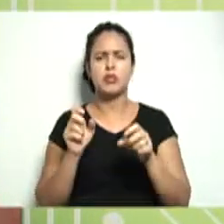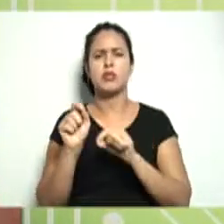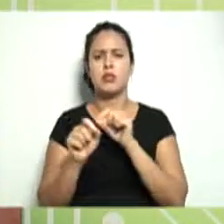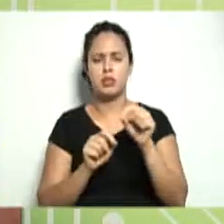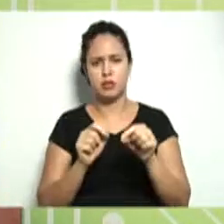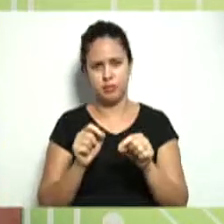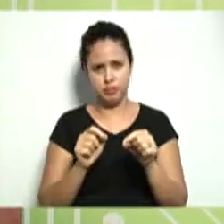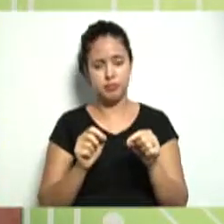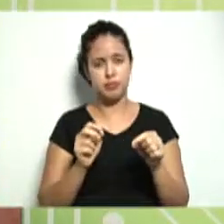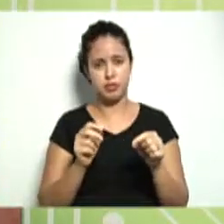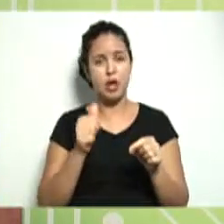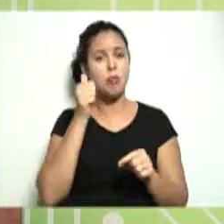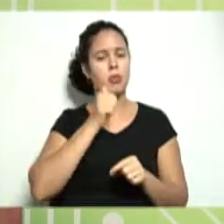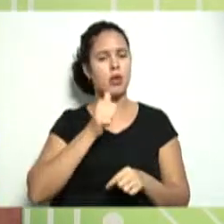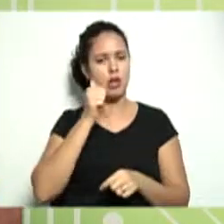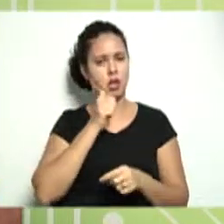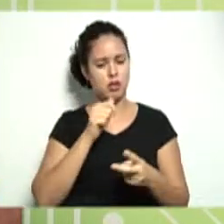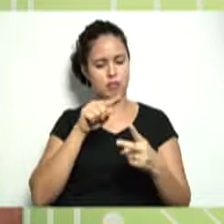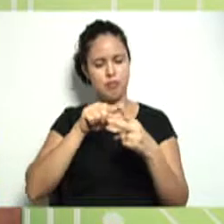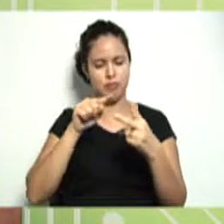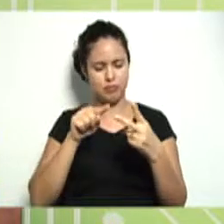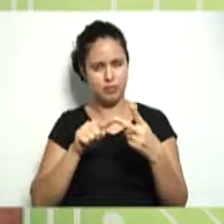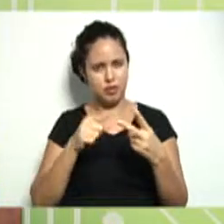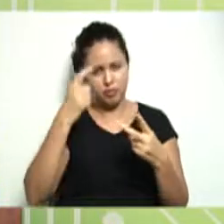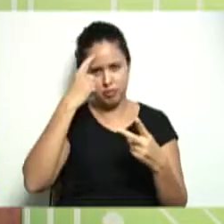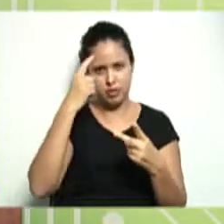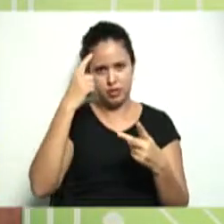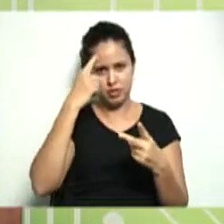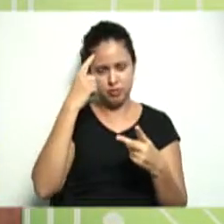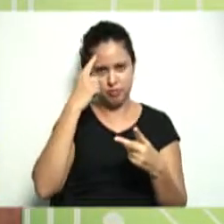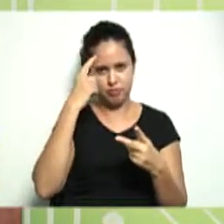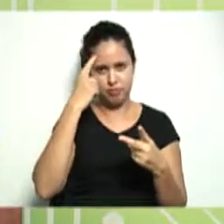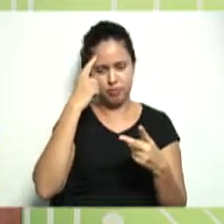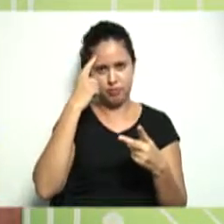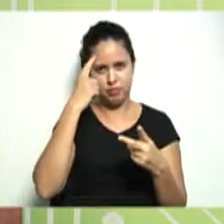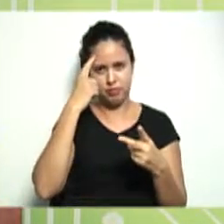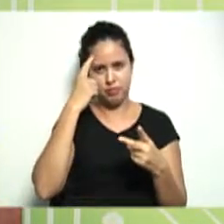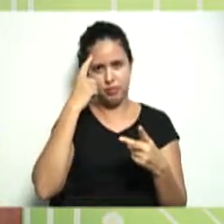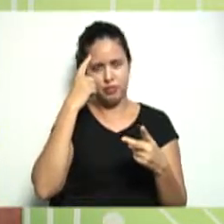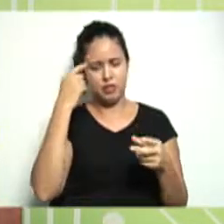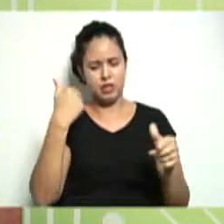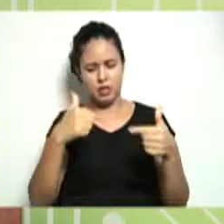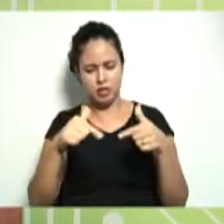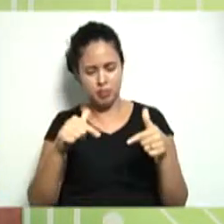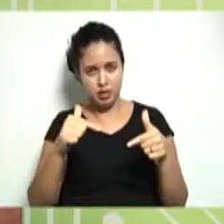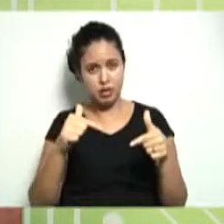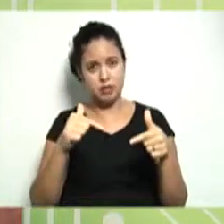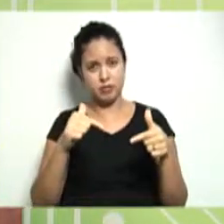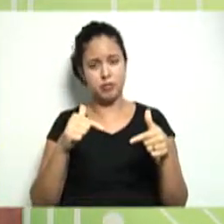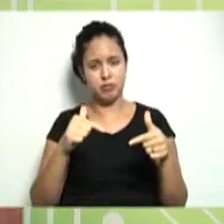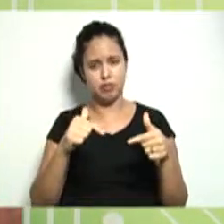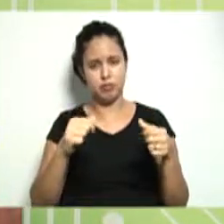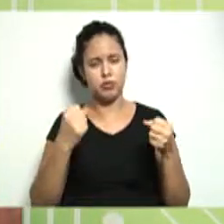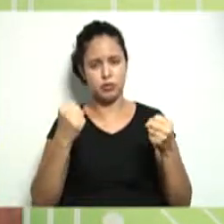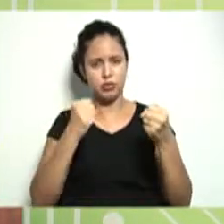Elas entendem que a atividade física delas, que elas exercitam,